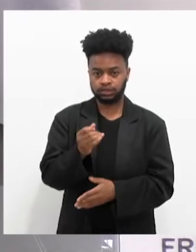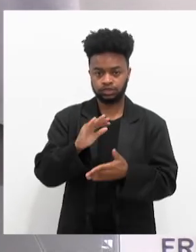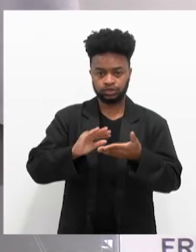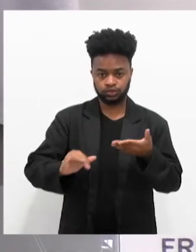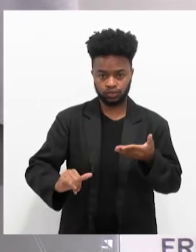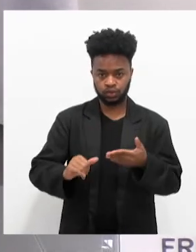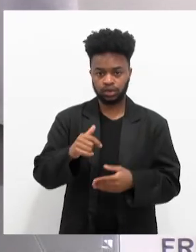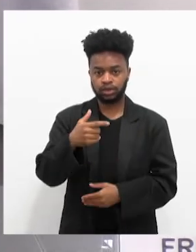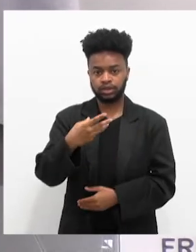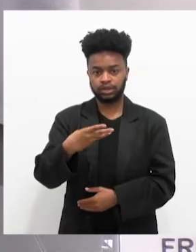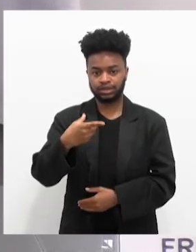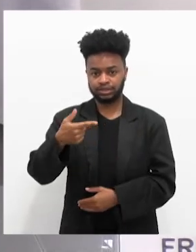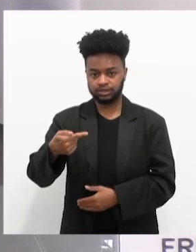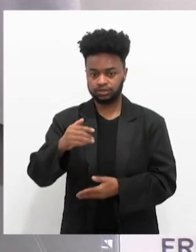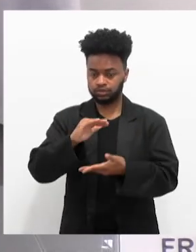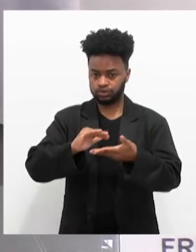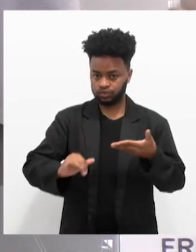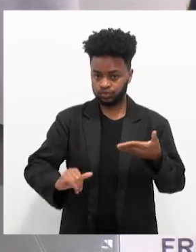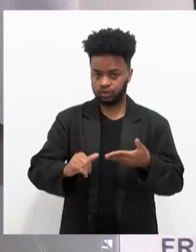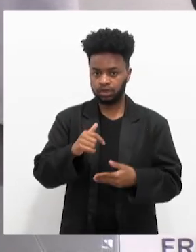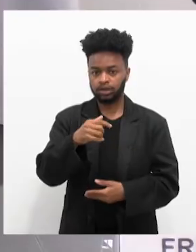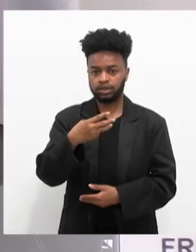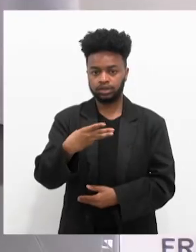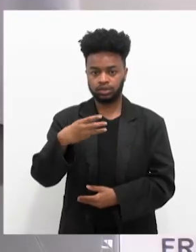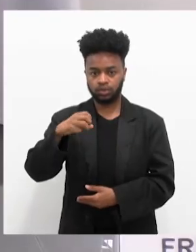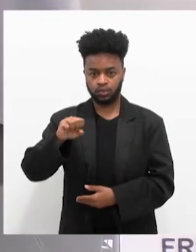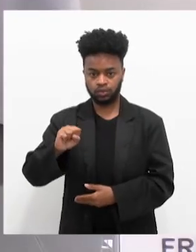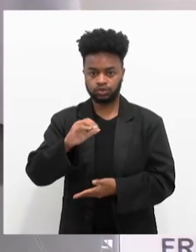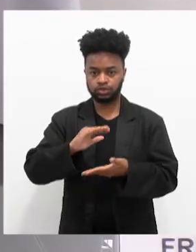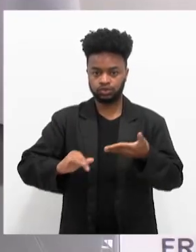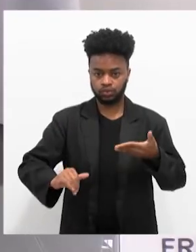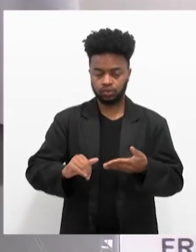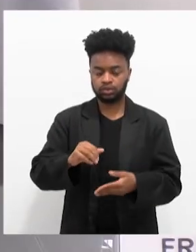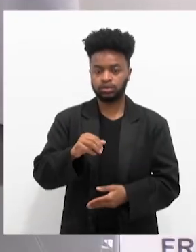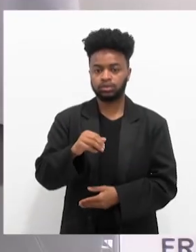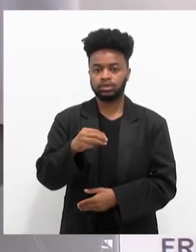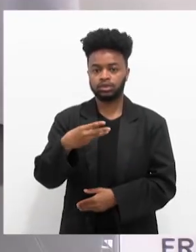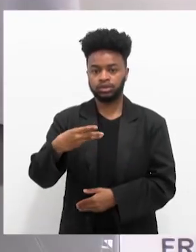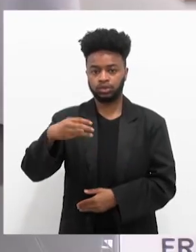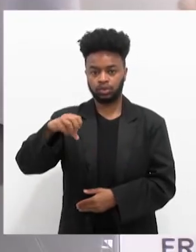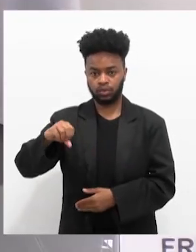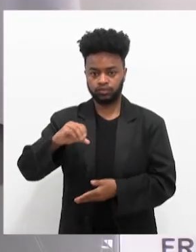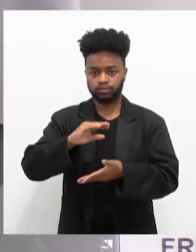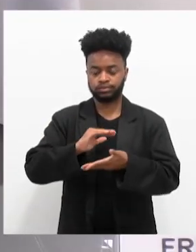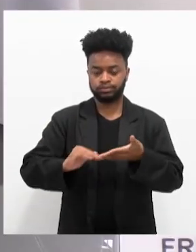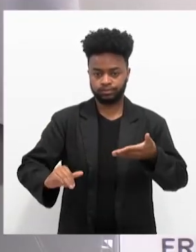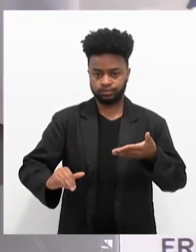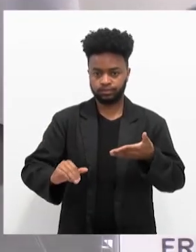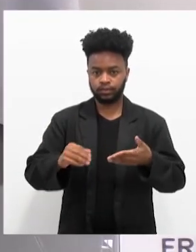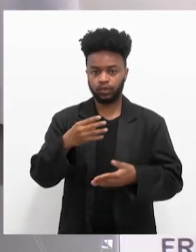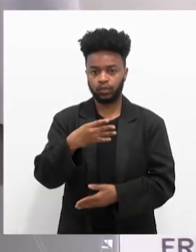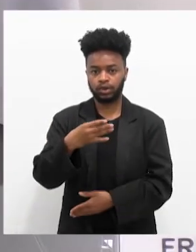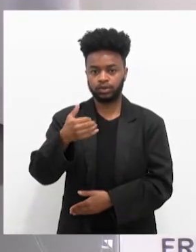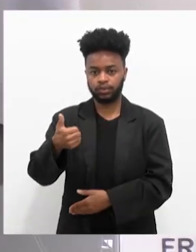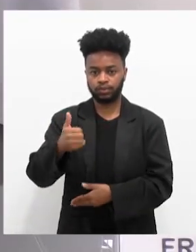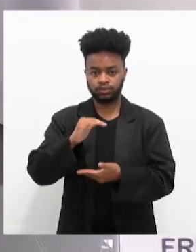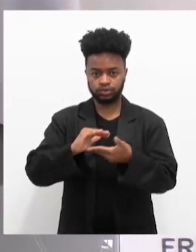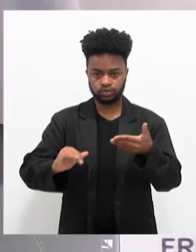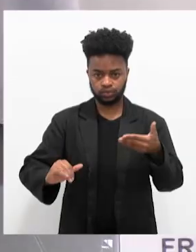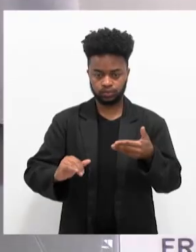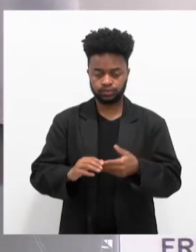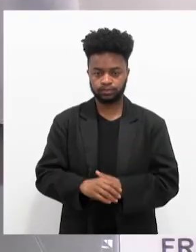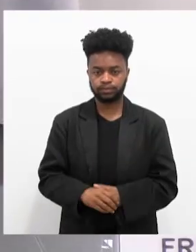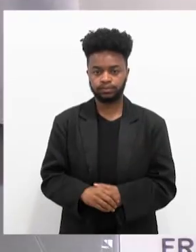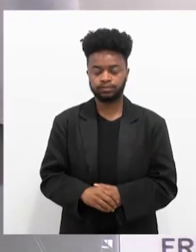de pauta. 37, retirado de pauta. 38, retirado de pauta. 39, retirado de pauta. 41, retirado